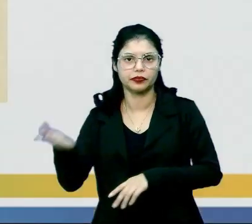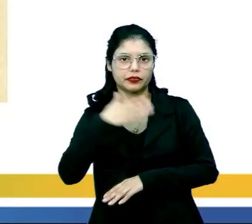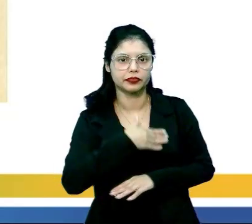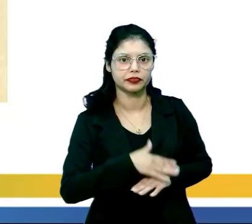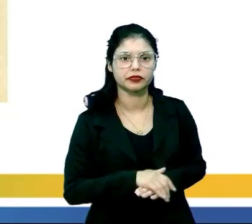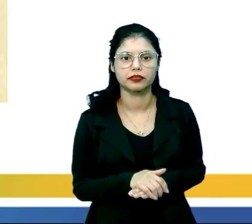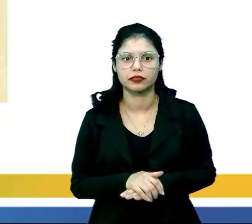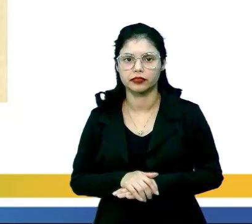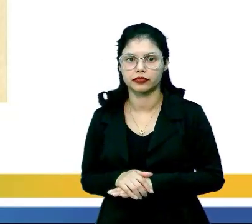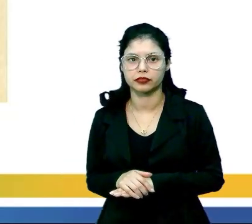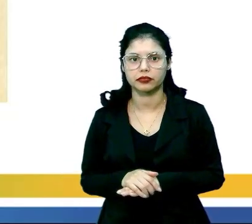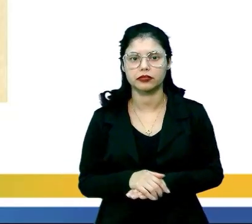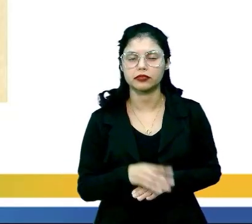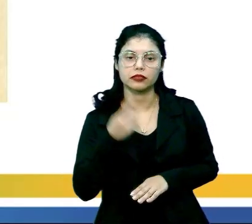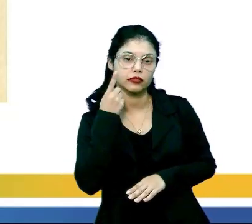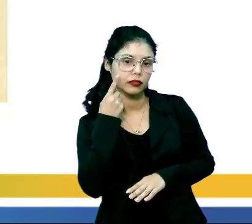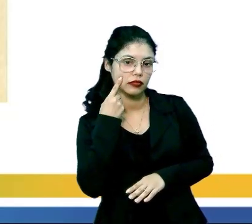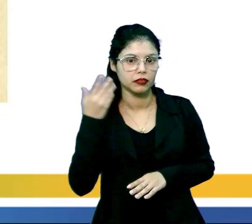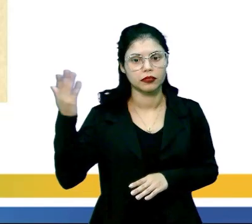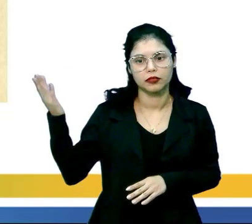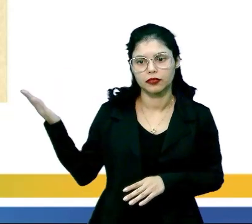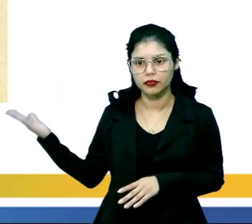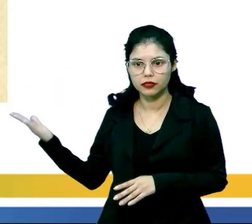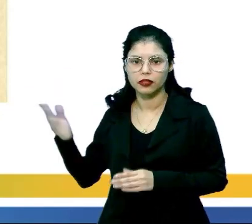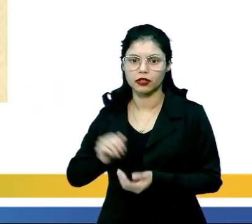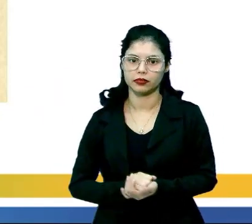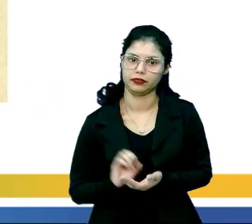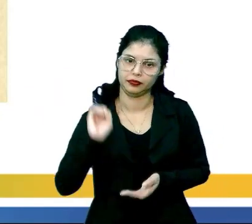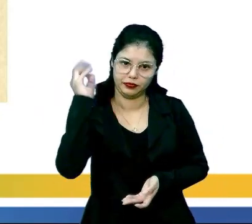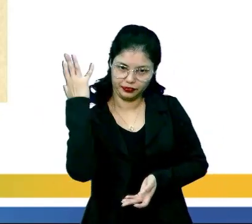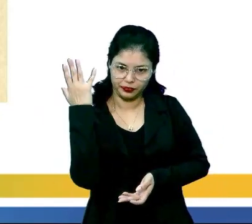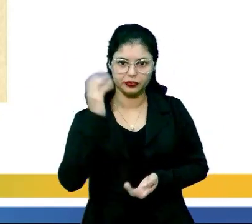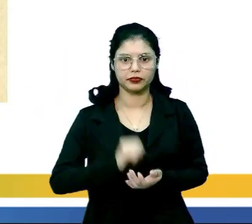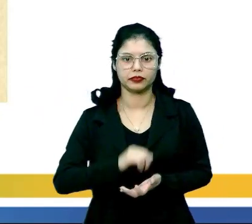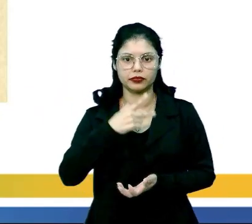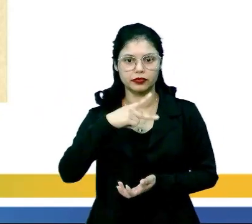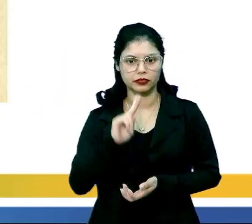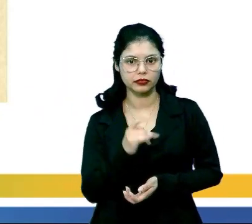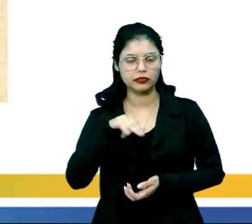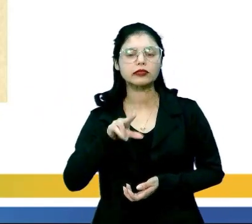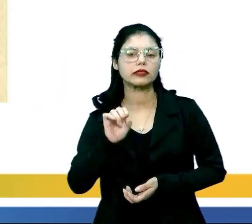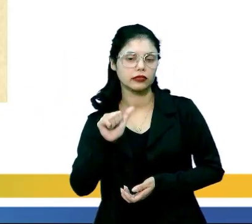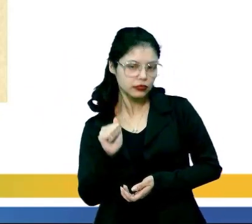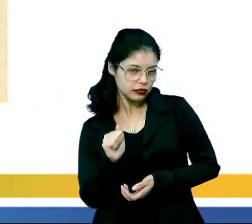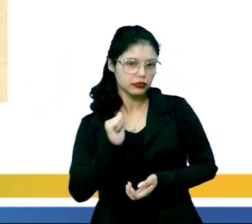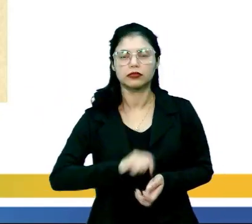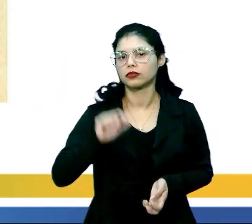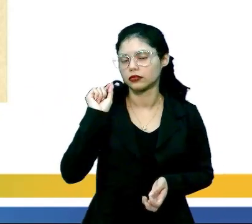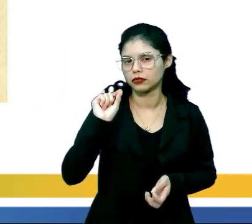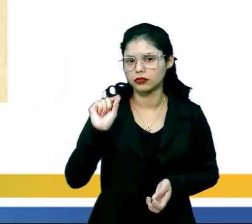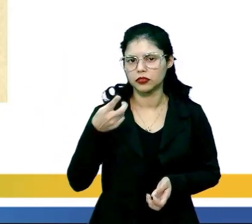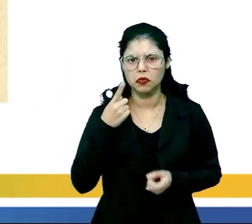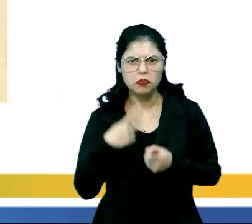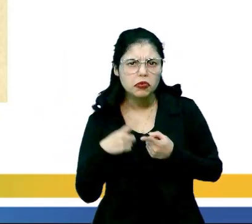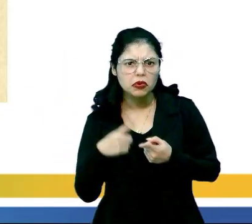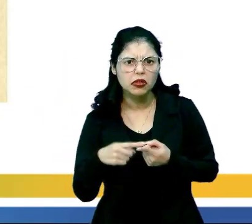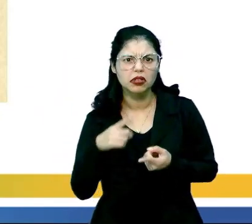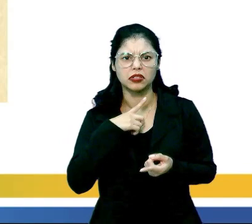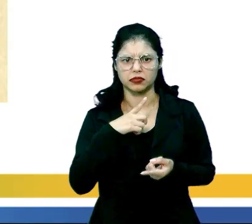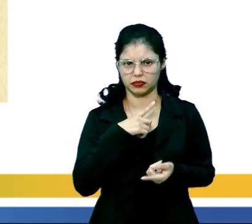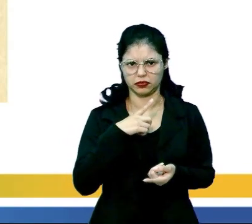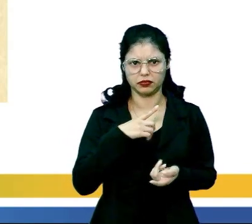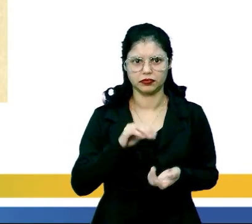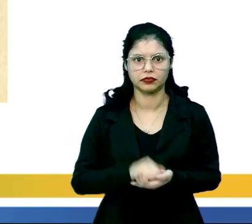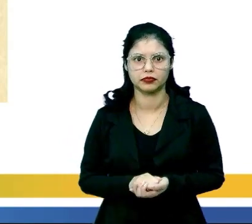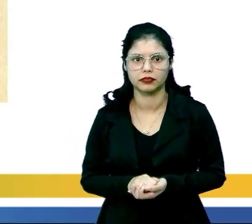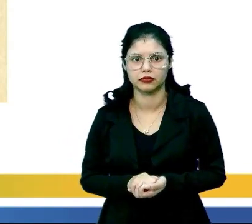lá? Olha só, pessoal, esse é o incrível caso de Phineas Gage. Por que ele está aí? O que ele